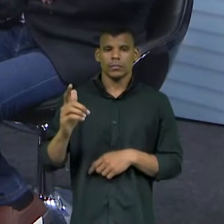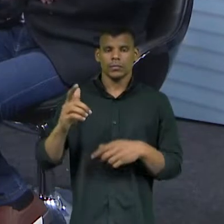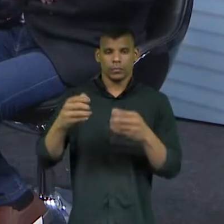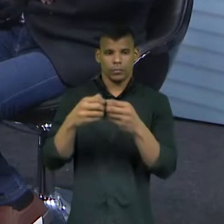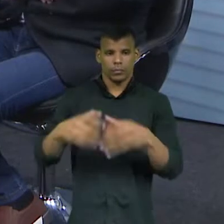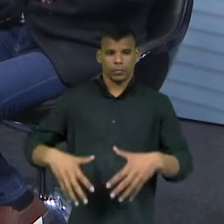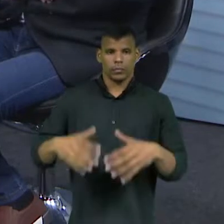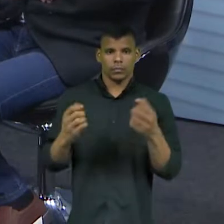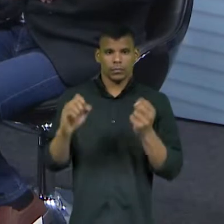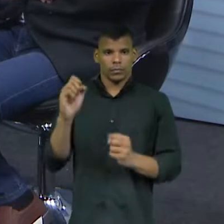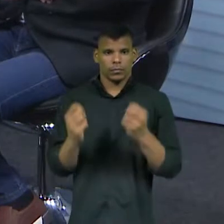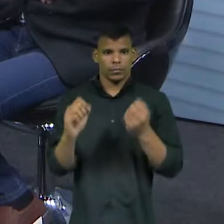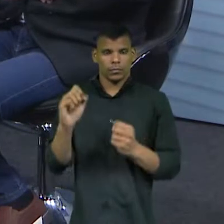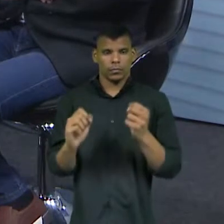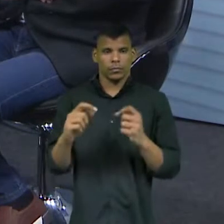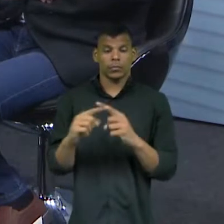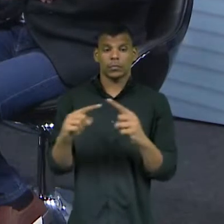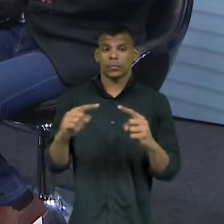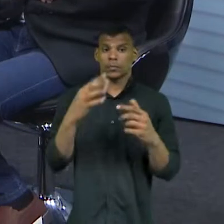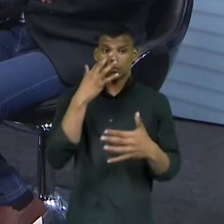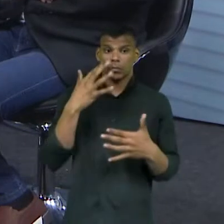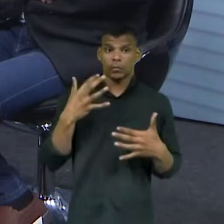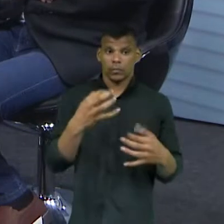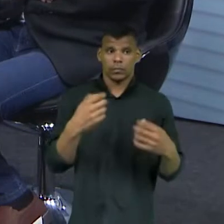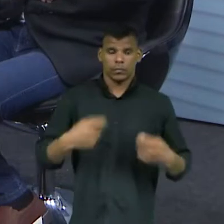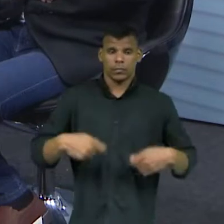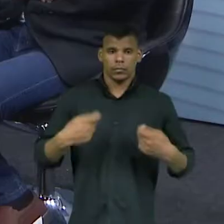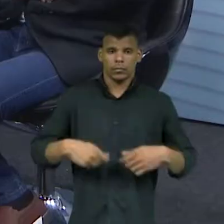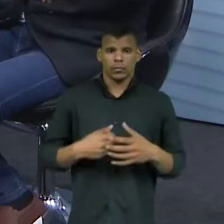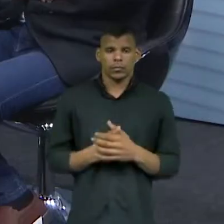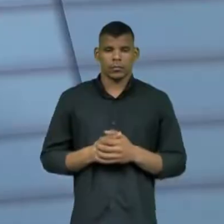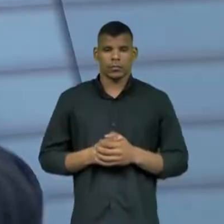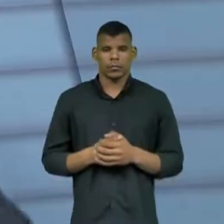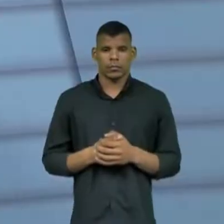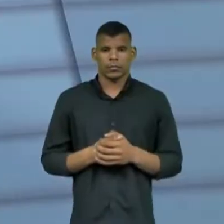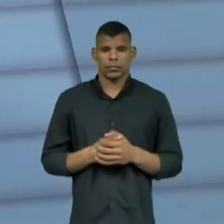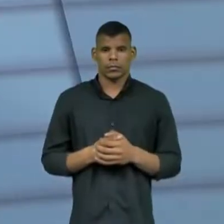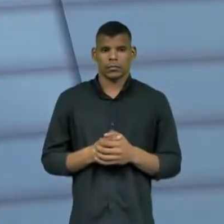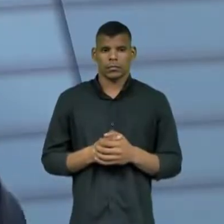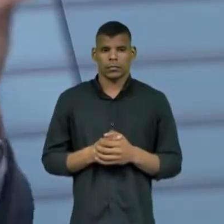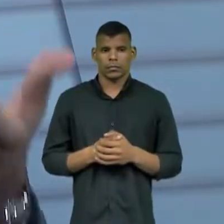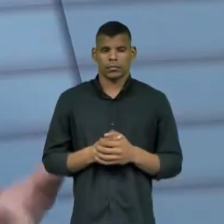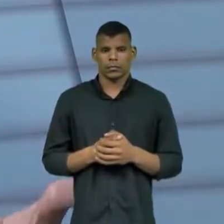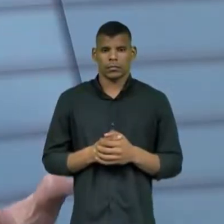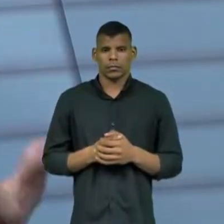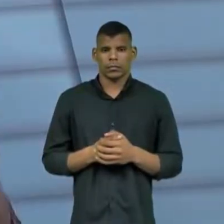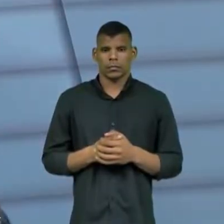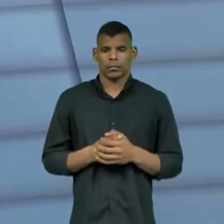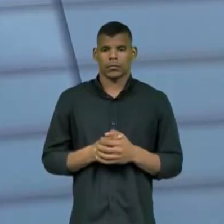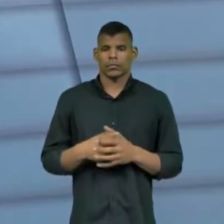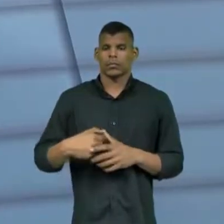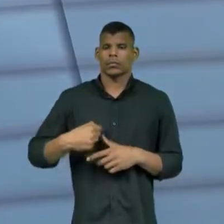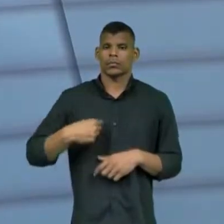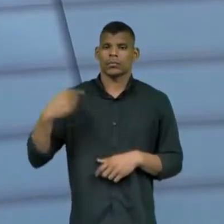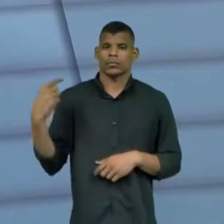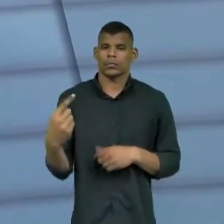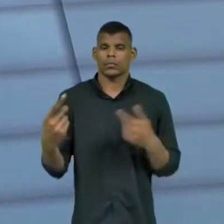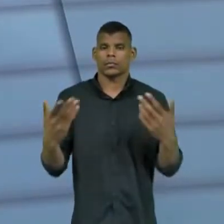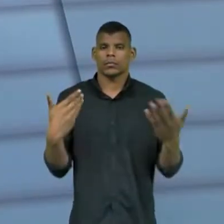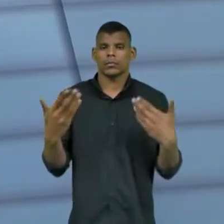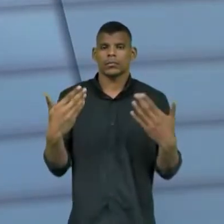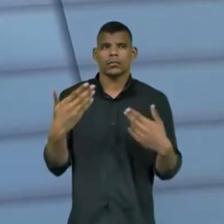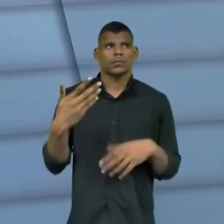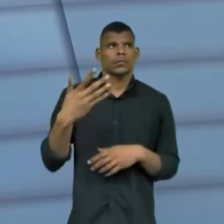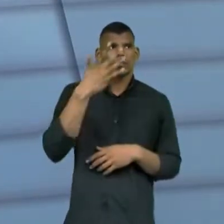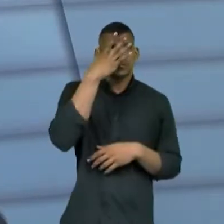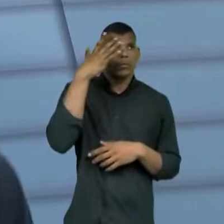solar, mas que a gente precisa estar atento e mobilizados para que a gente não permita esse tipo de coisa. Nós conversamos com o relator, o senador